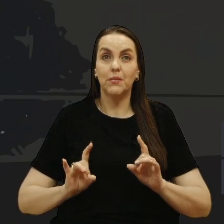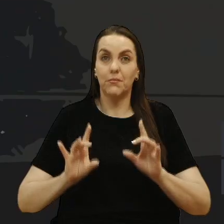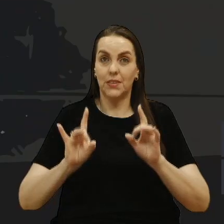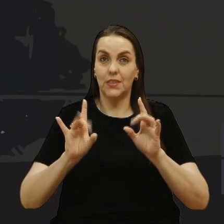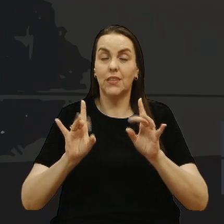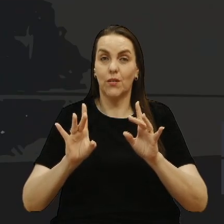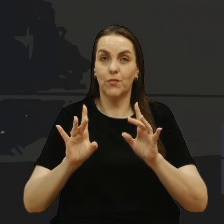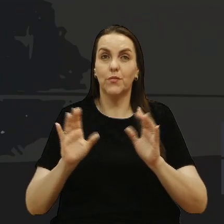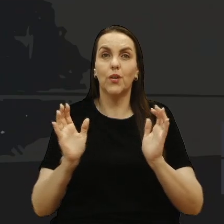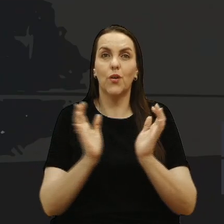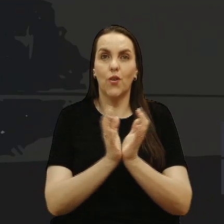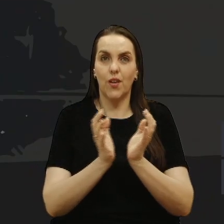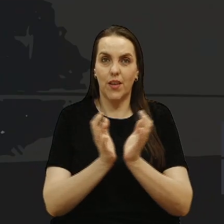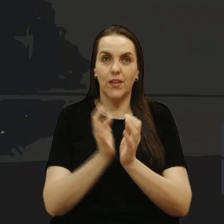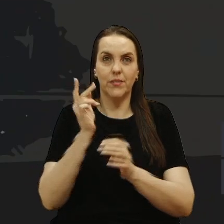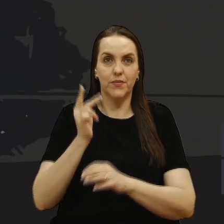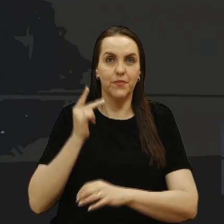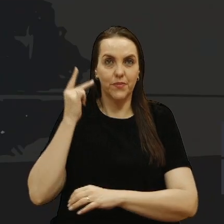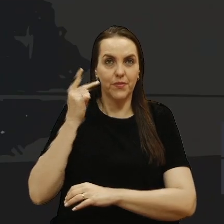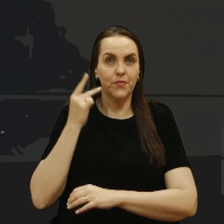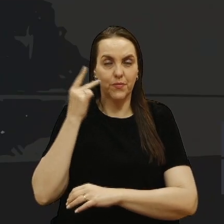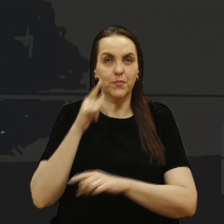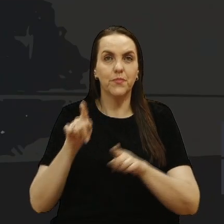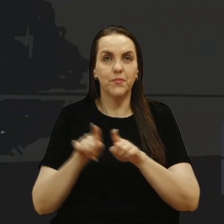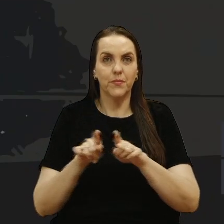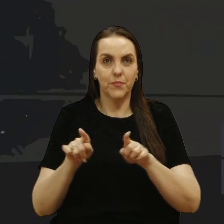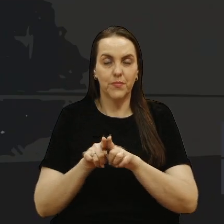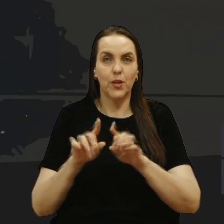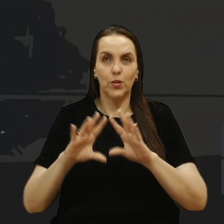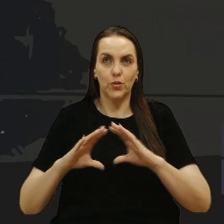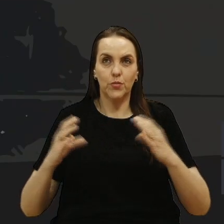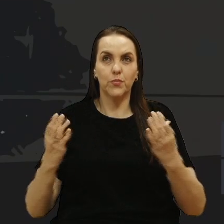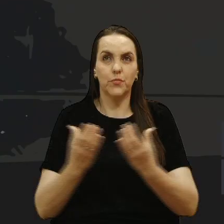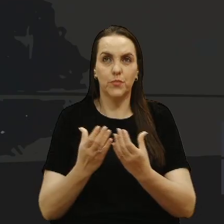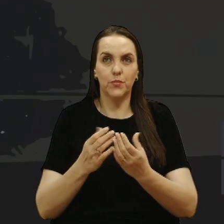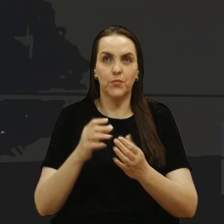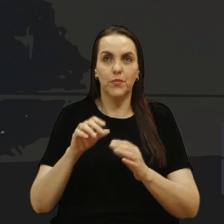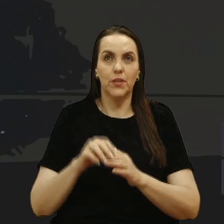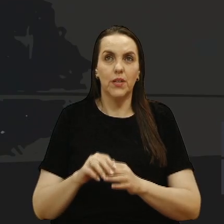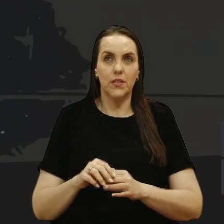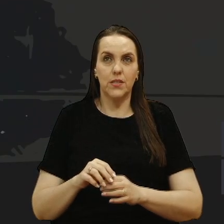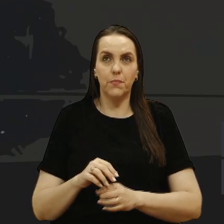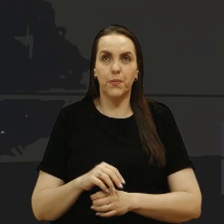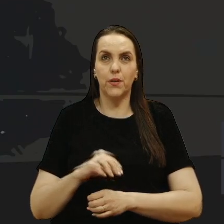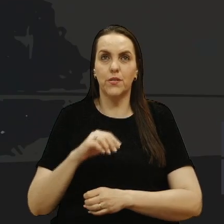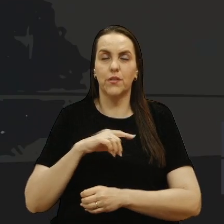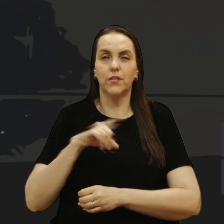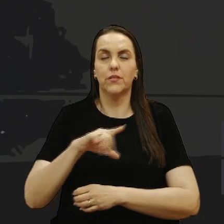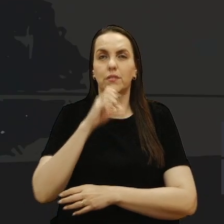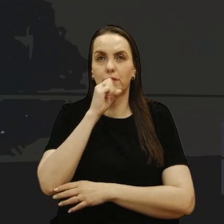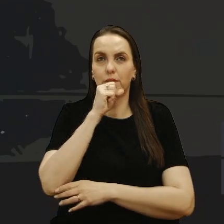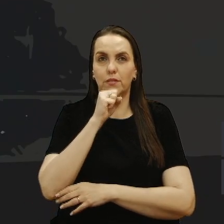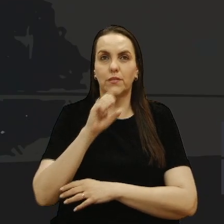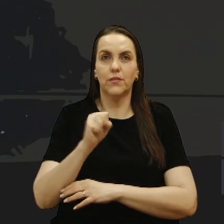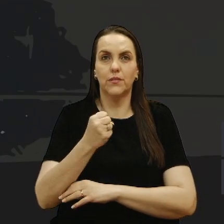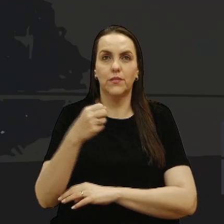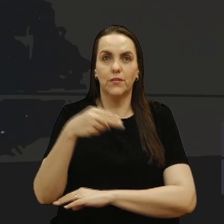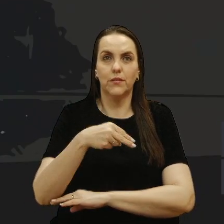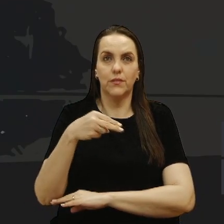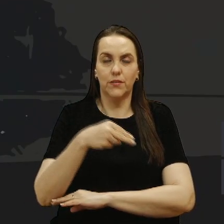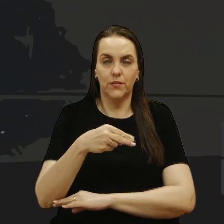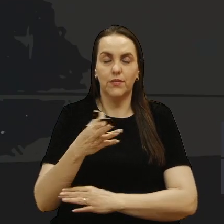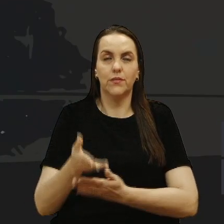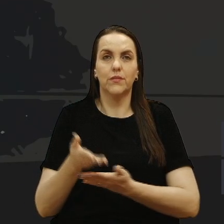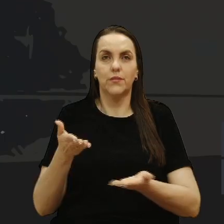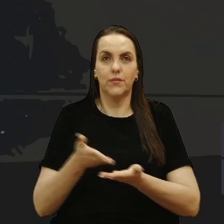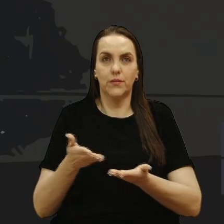aos colegas vereadores e também a toda a nossa comunidade. No próximo sábado, agora, 8 de novembro, nós